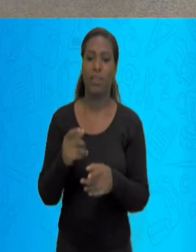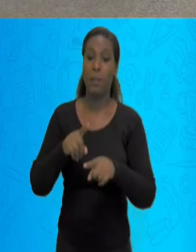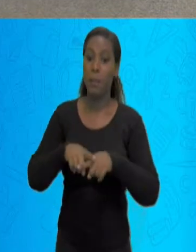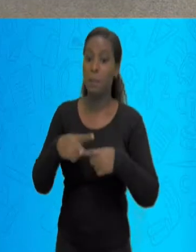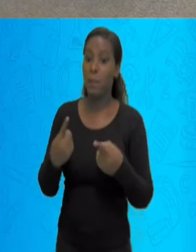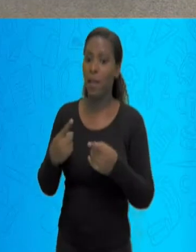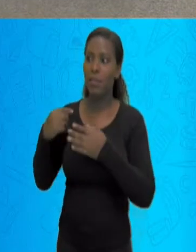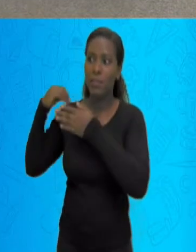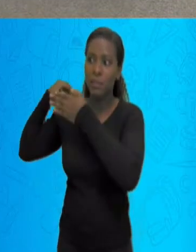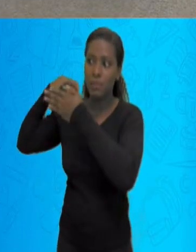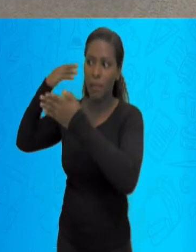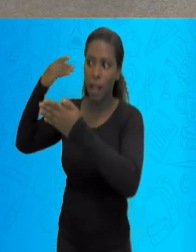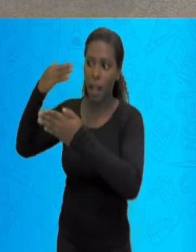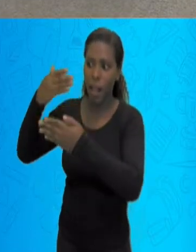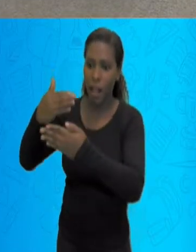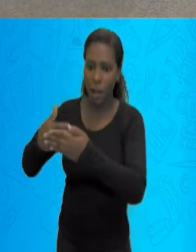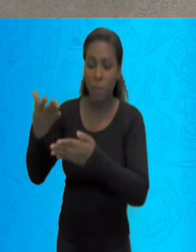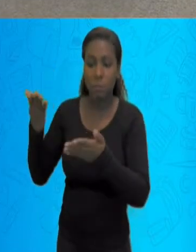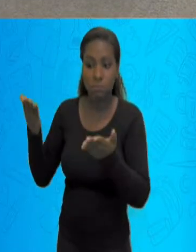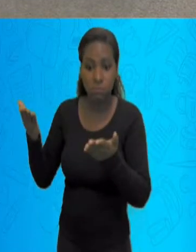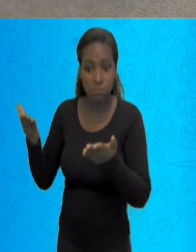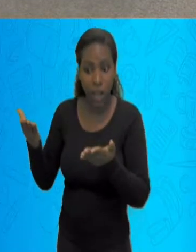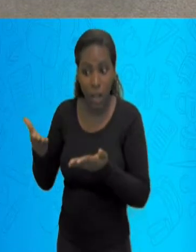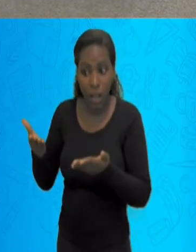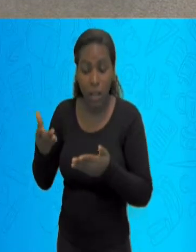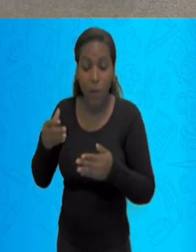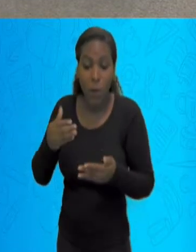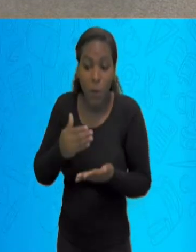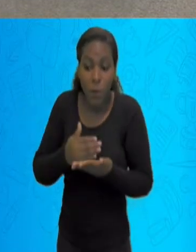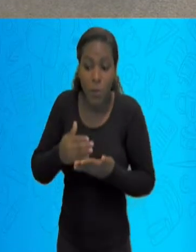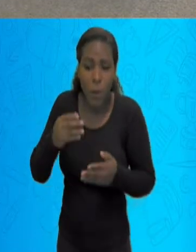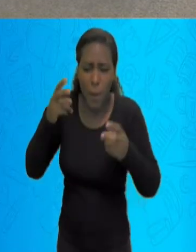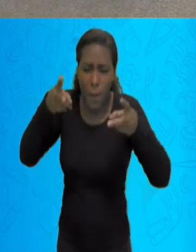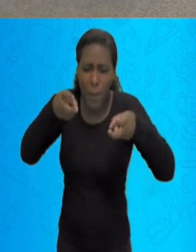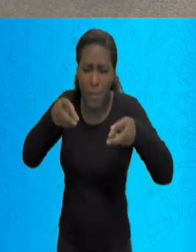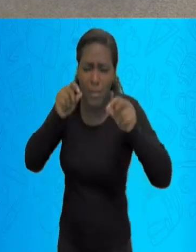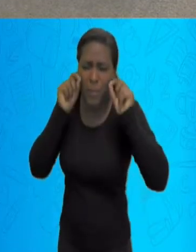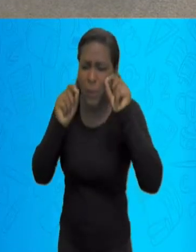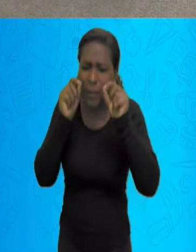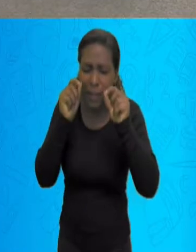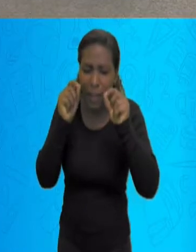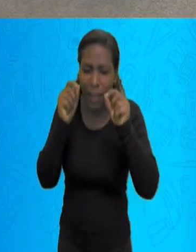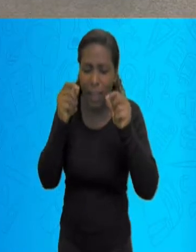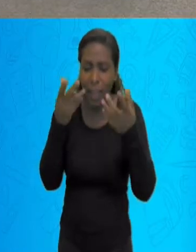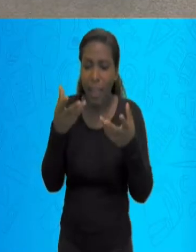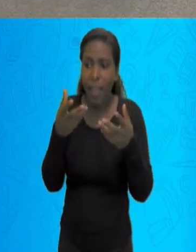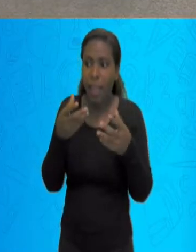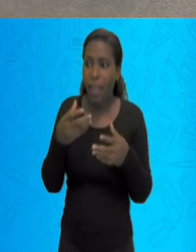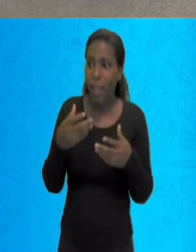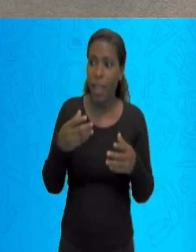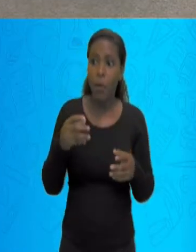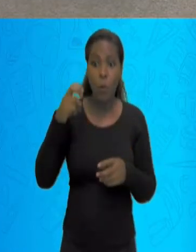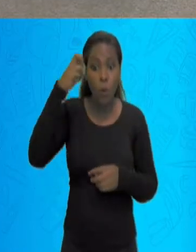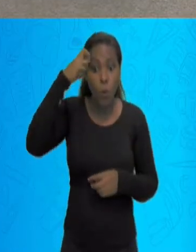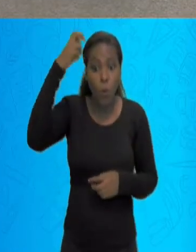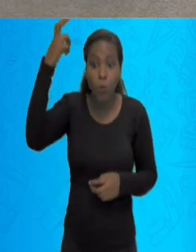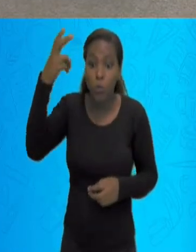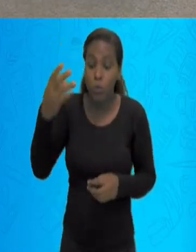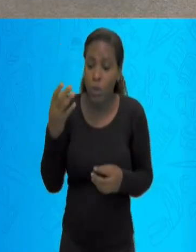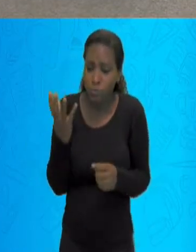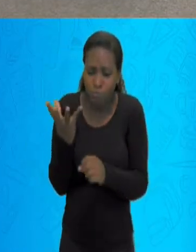muito importante da vivência de um povo e que precisava ter essa importância que ele tem